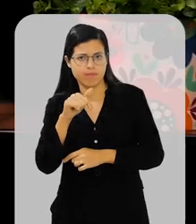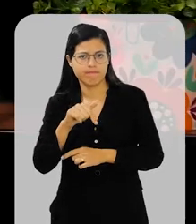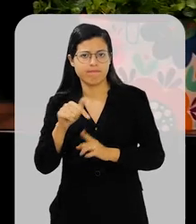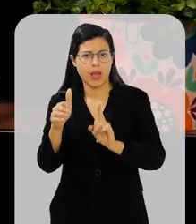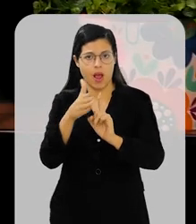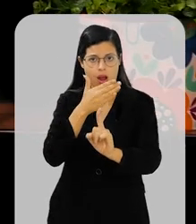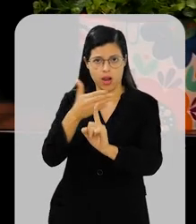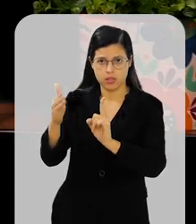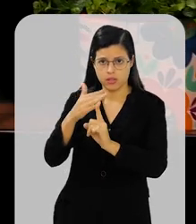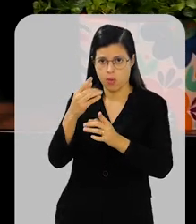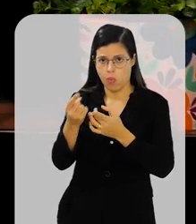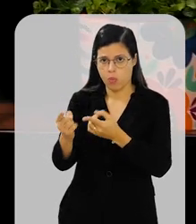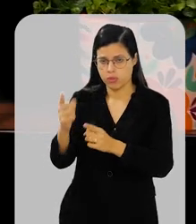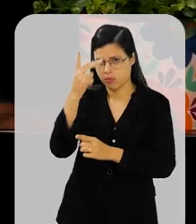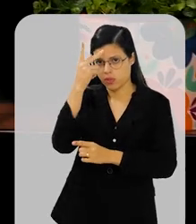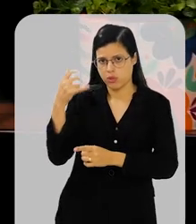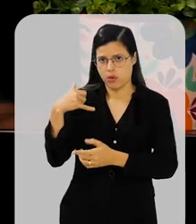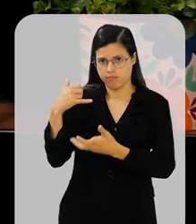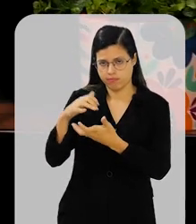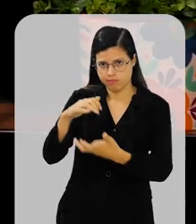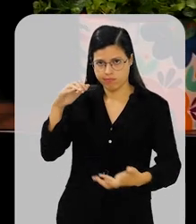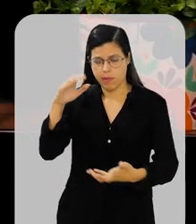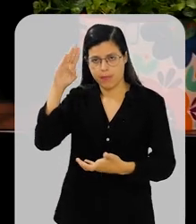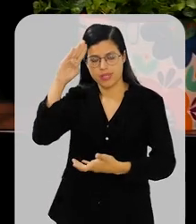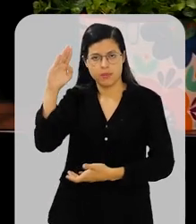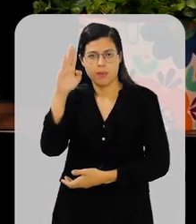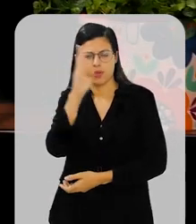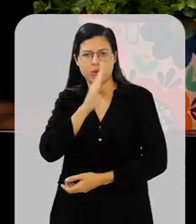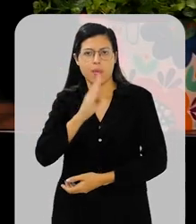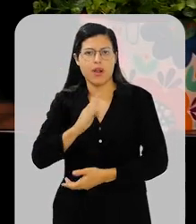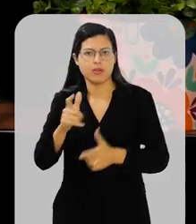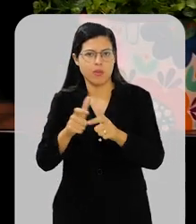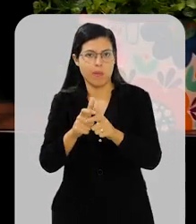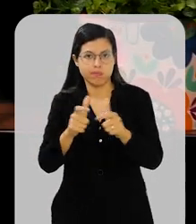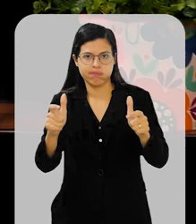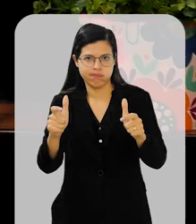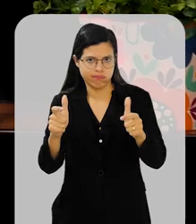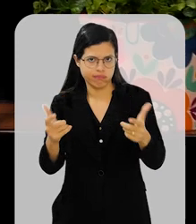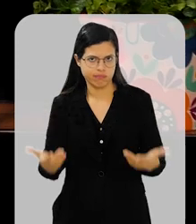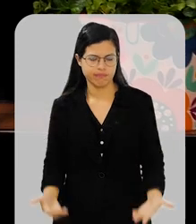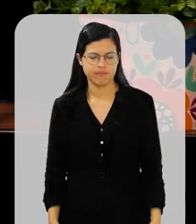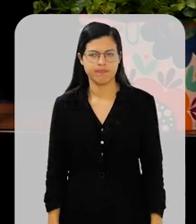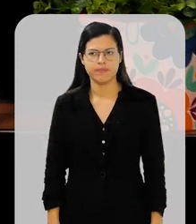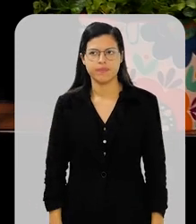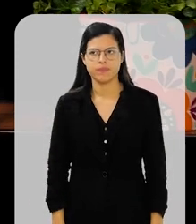as agressões aos idosos, principalmente no Brasil, estão tão grandes.